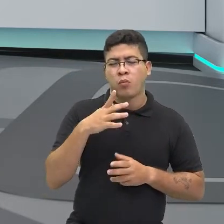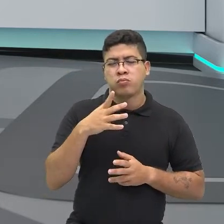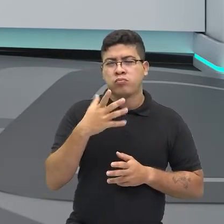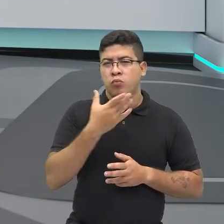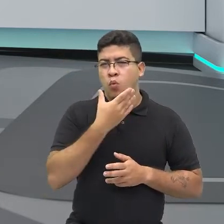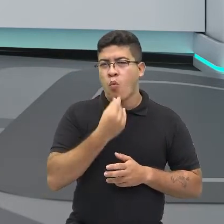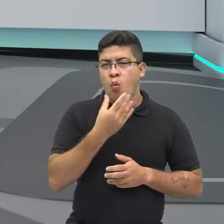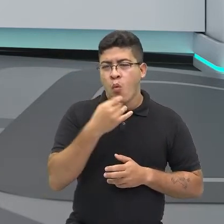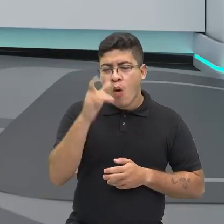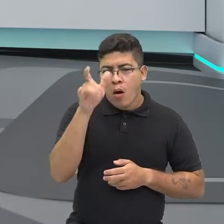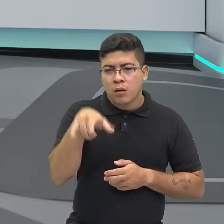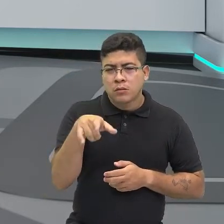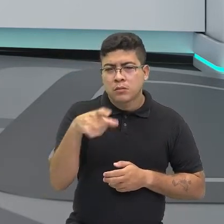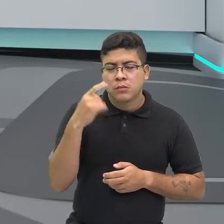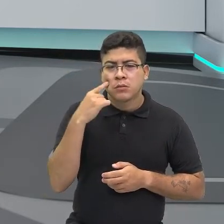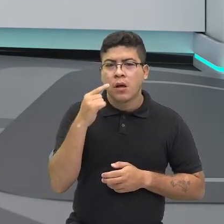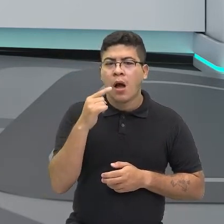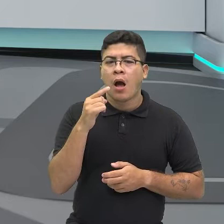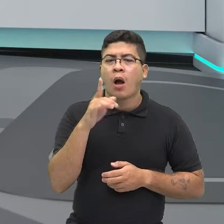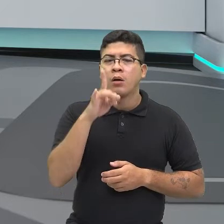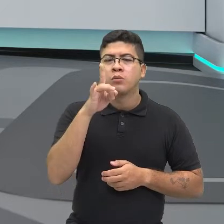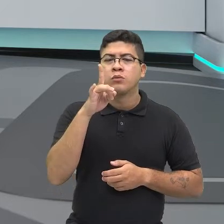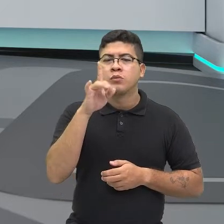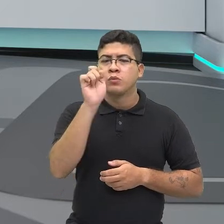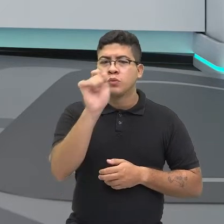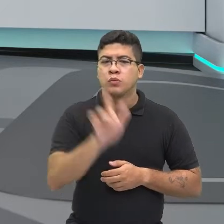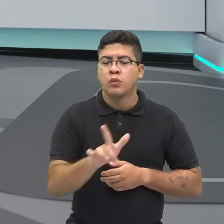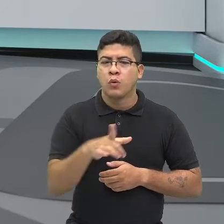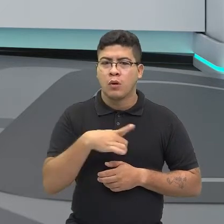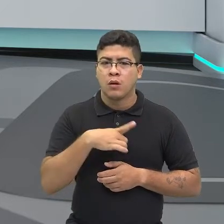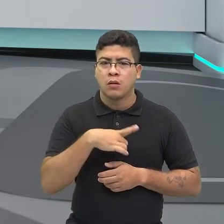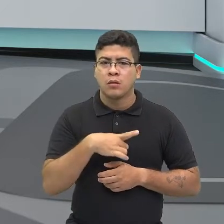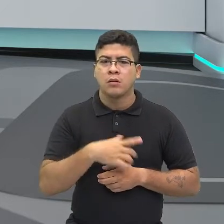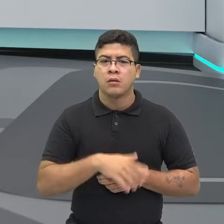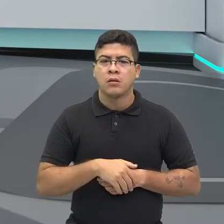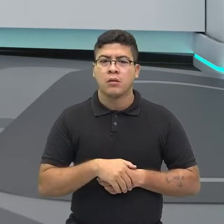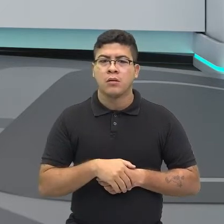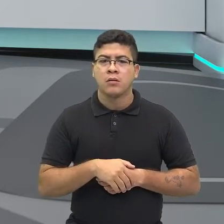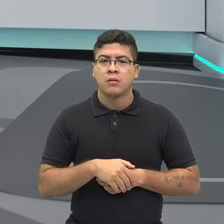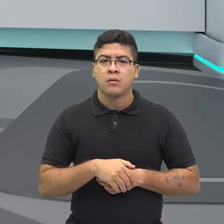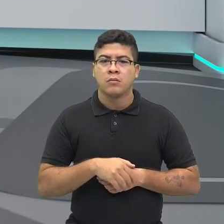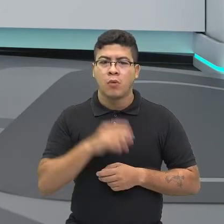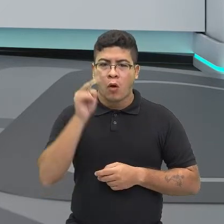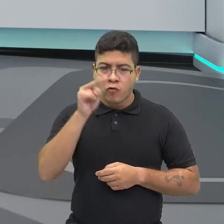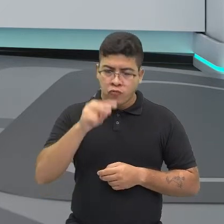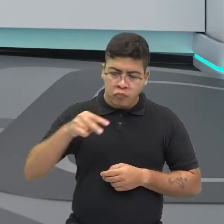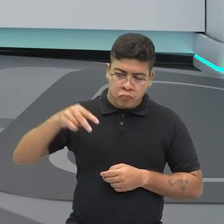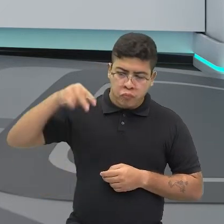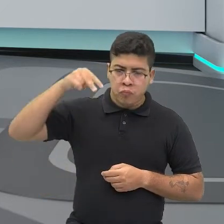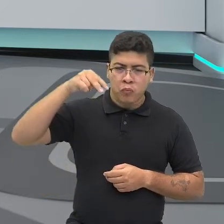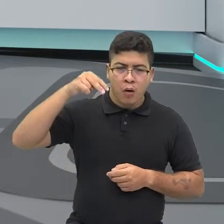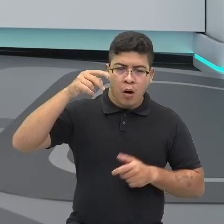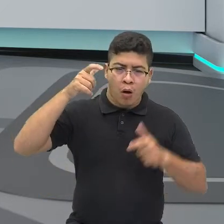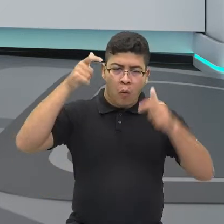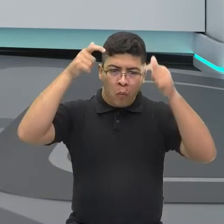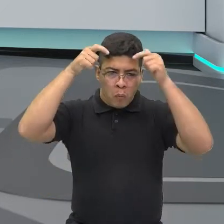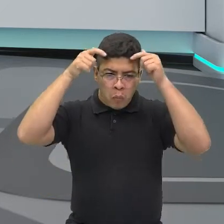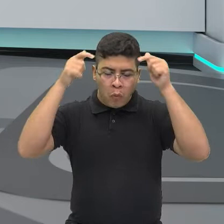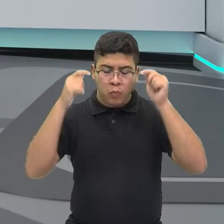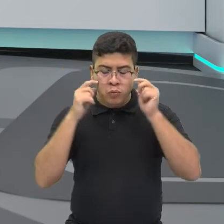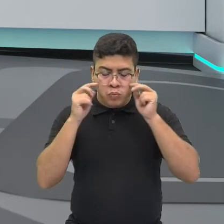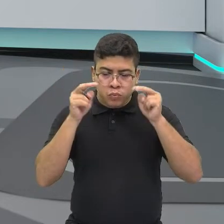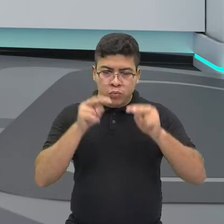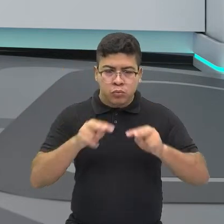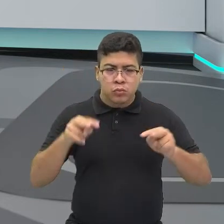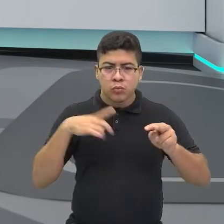você observar nessa imagem azul, podemos indicar que nós estamos vendo o homem de cima ali, né? A cabeça, os braços.